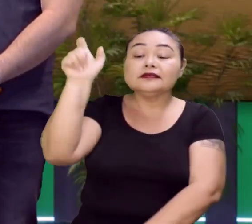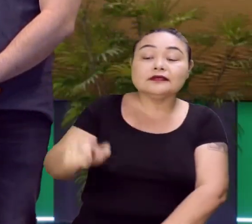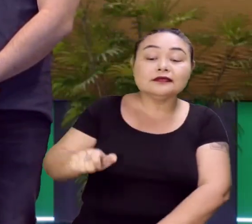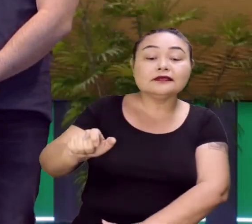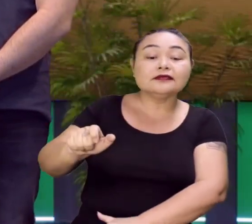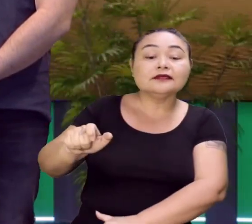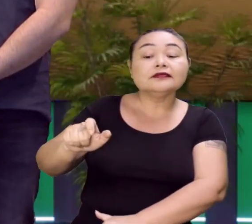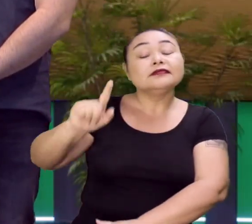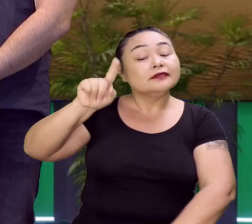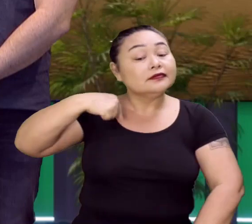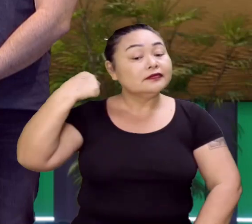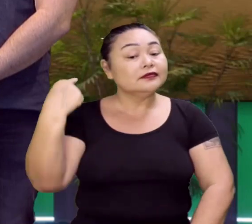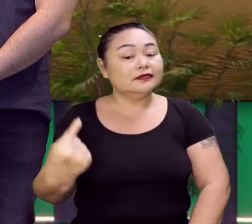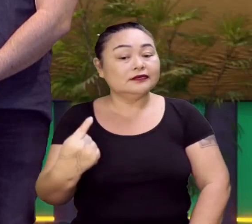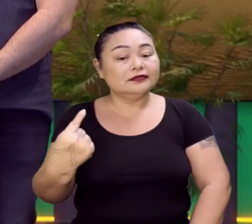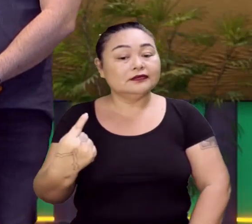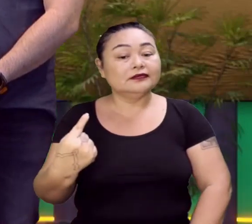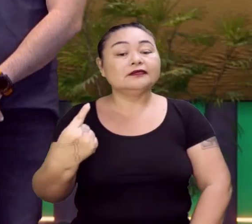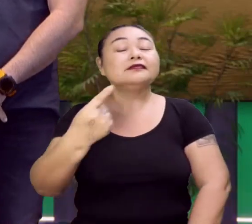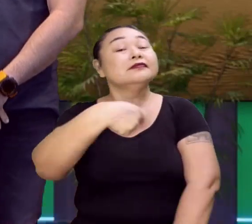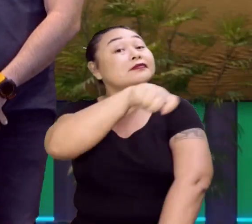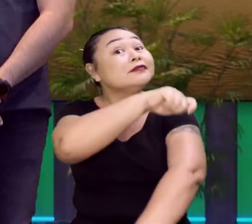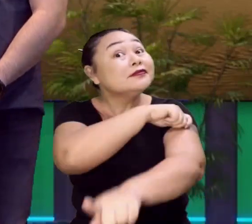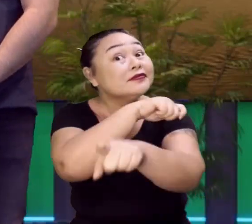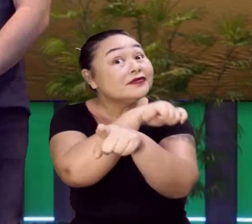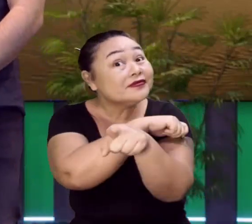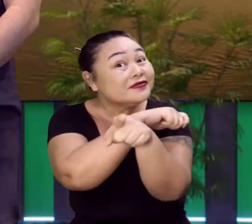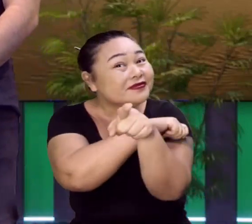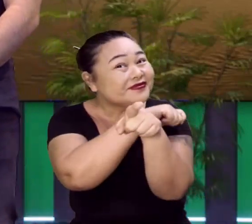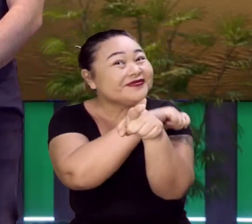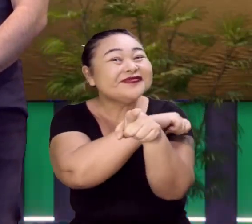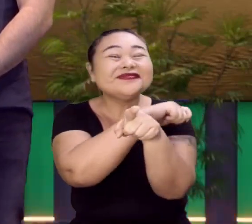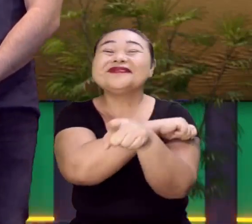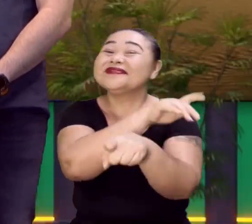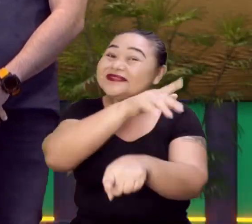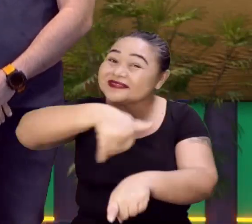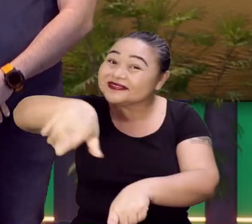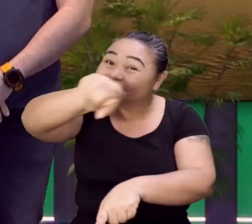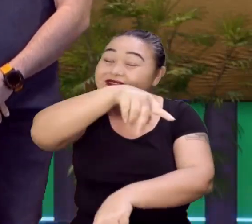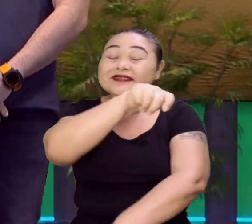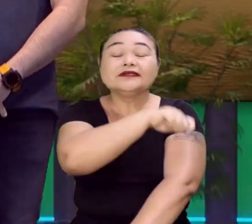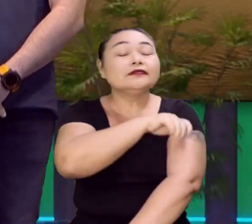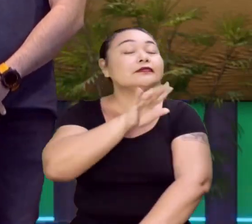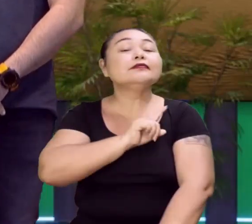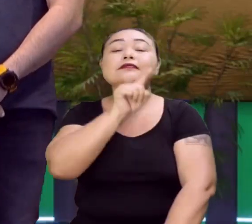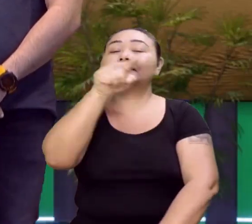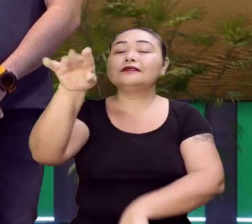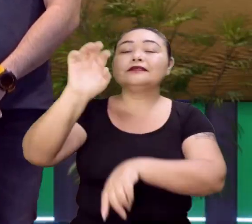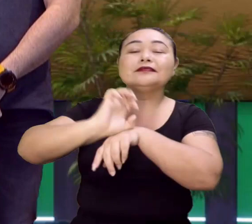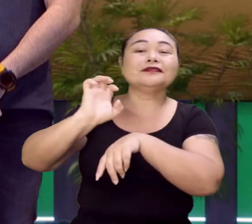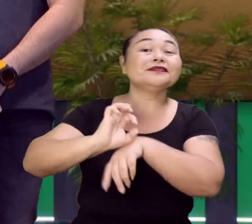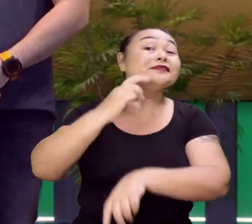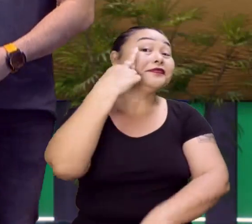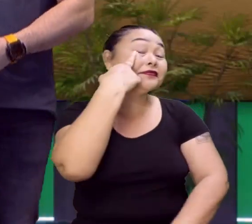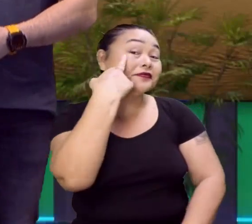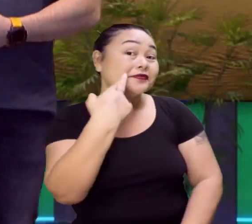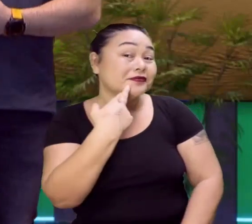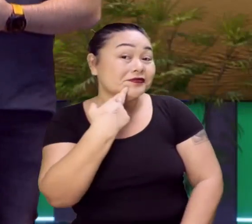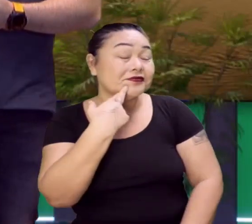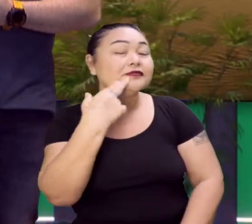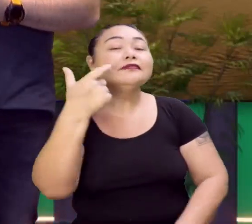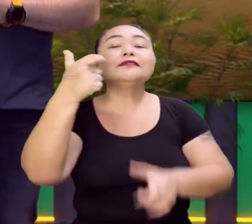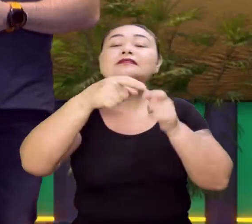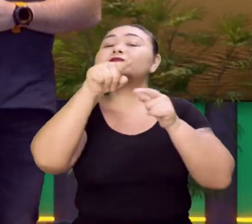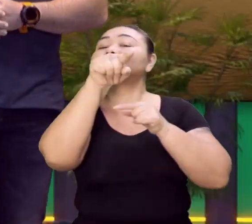principal, O nosso... querido aluno. É isso aí, galera. Nossos queridos alunos de todo o estado de Rondônia. Onde